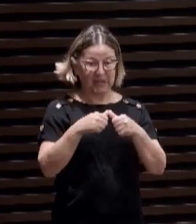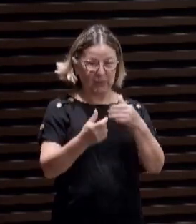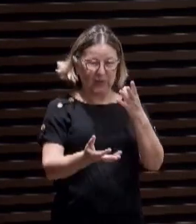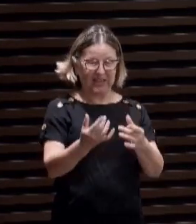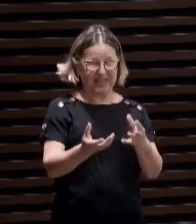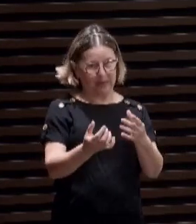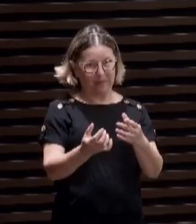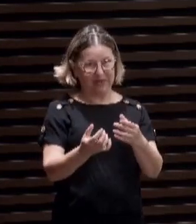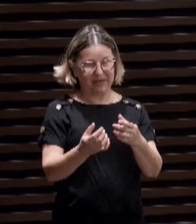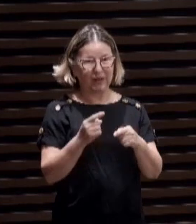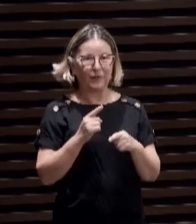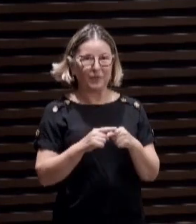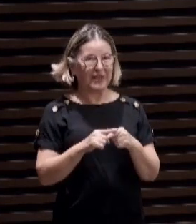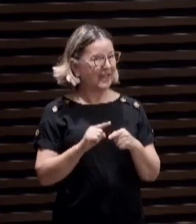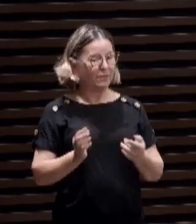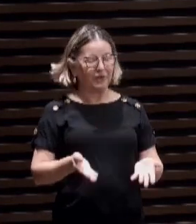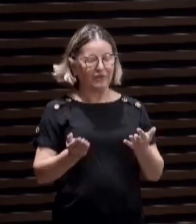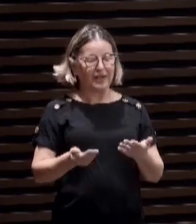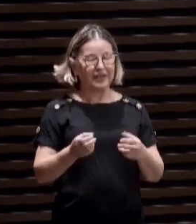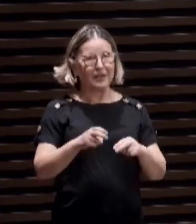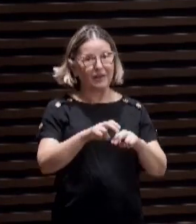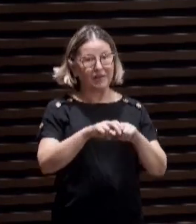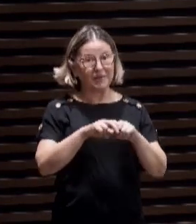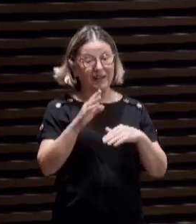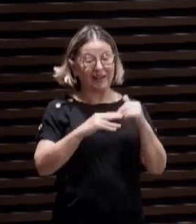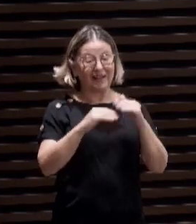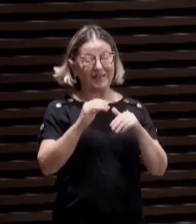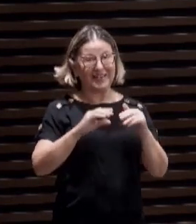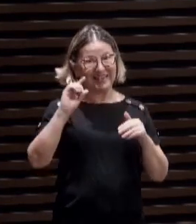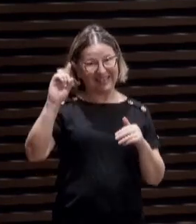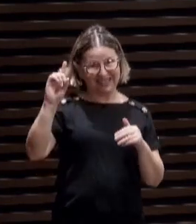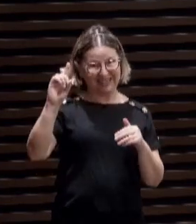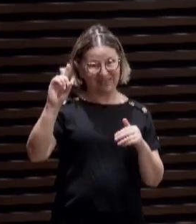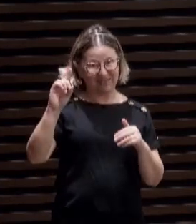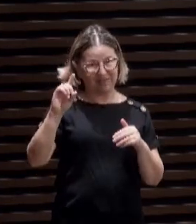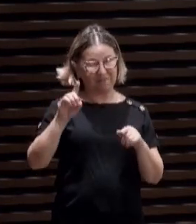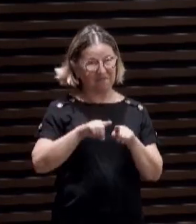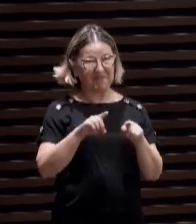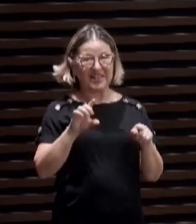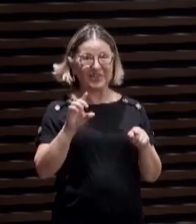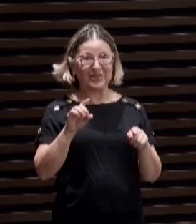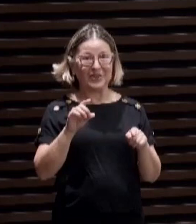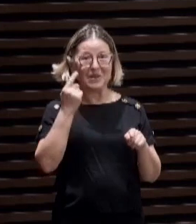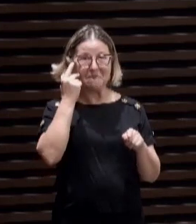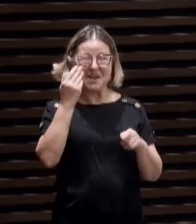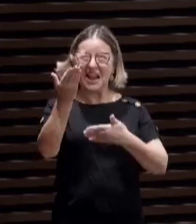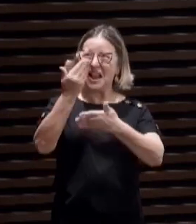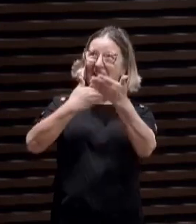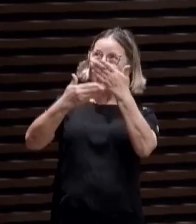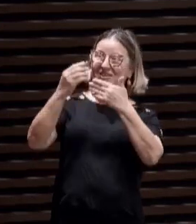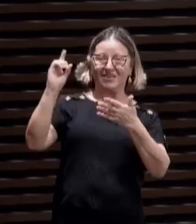pela ação de Deus em nossas vidas, mas um desejo de nós recebermos algo de Deus.